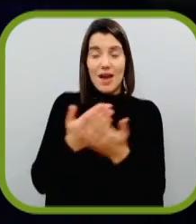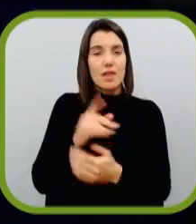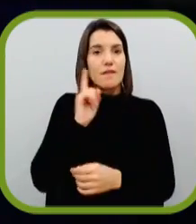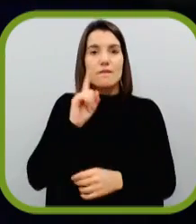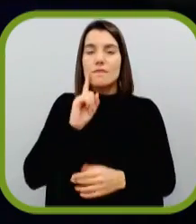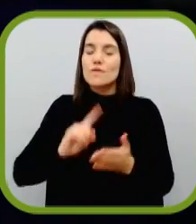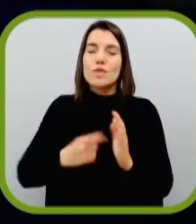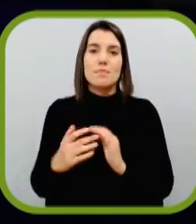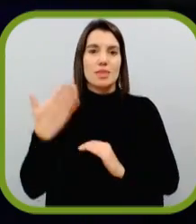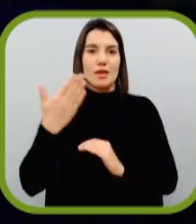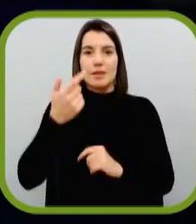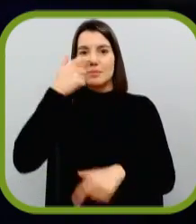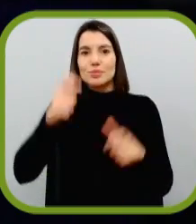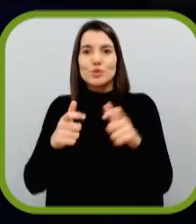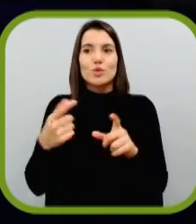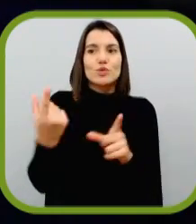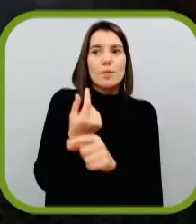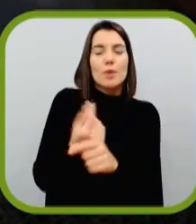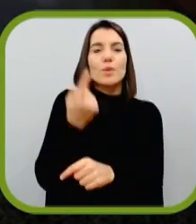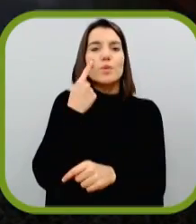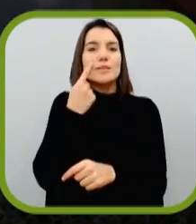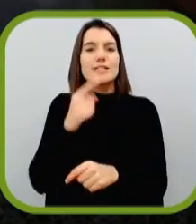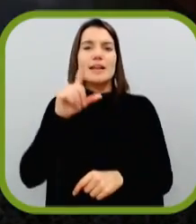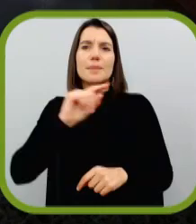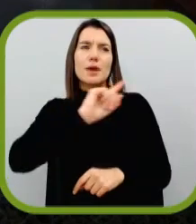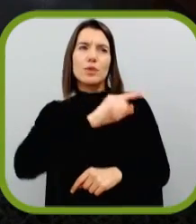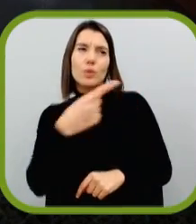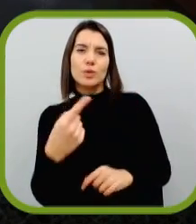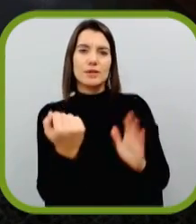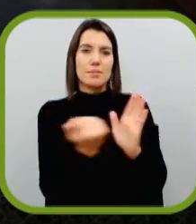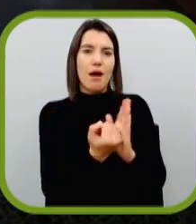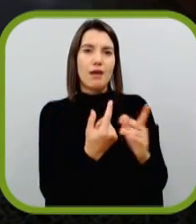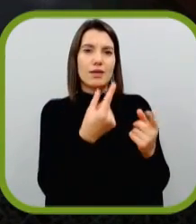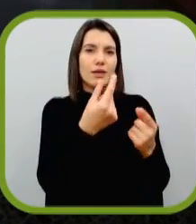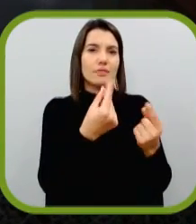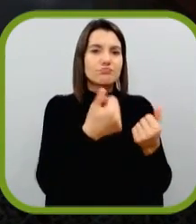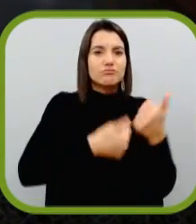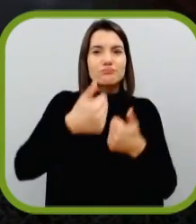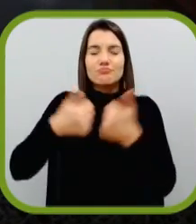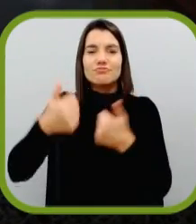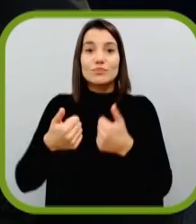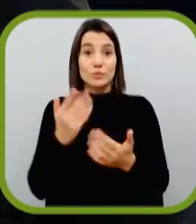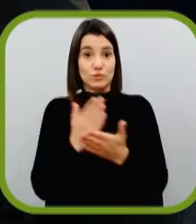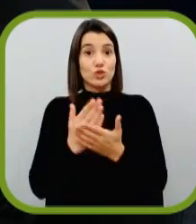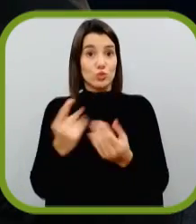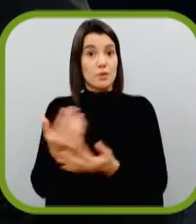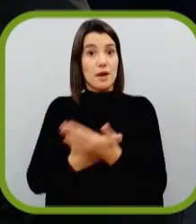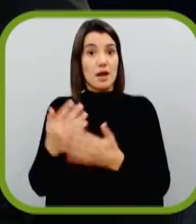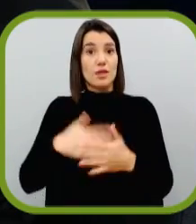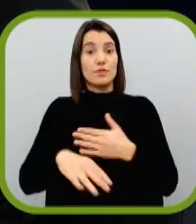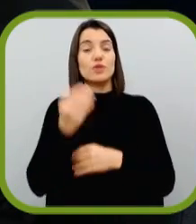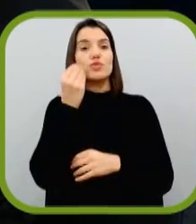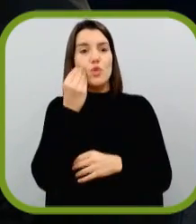para conhecer os consumidores e para conhecer os stakeholders concorrentes. Os estudos de mercado realizam-se